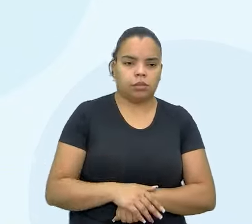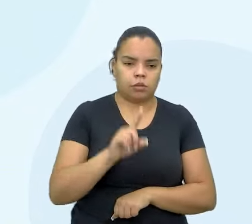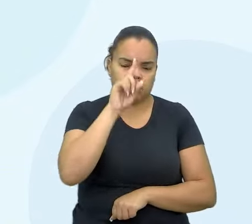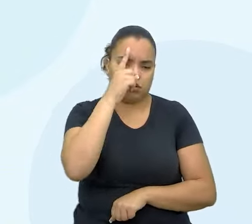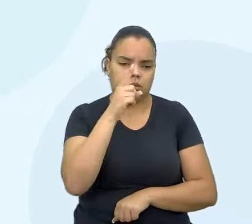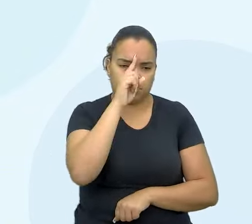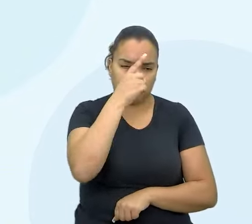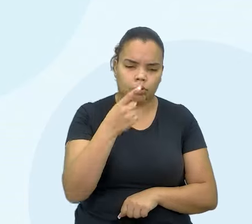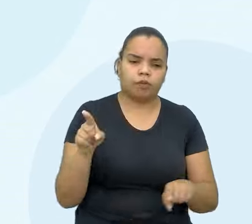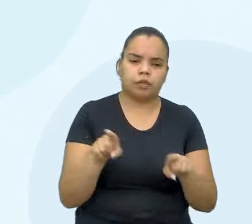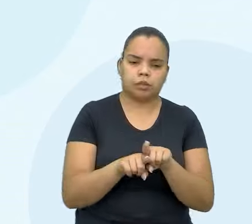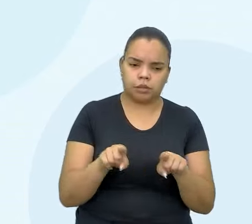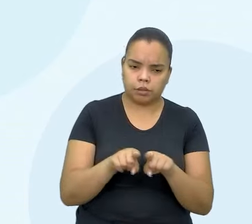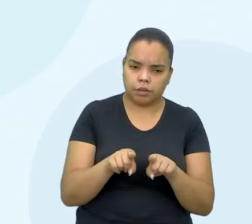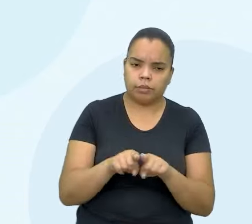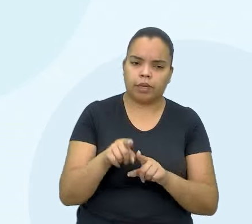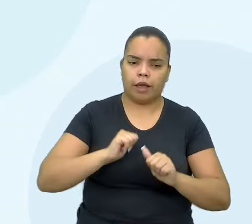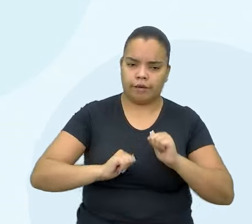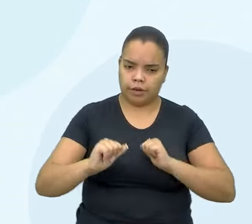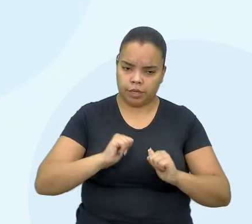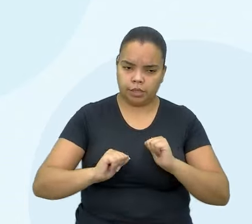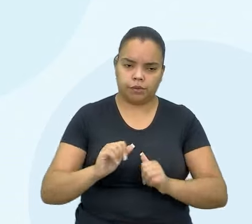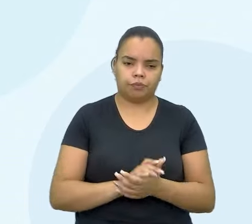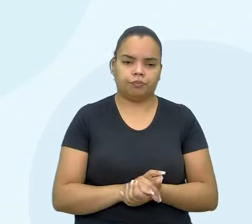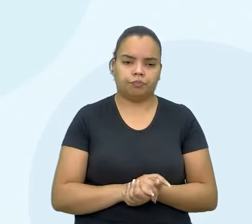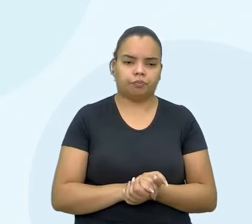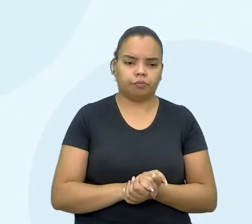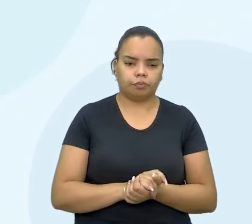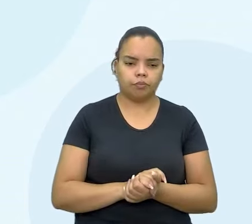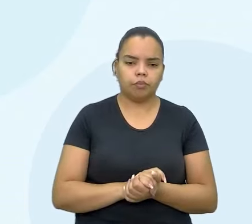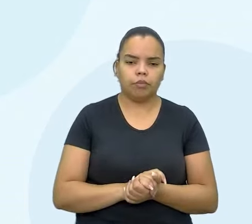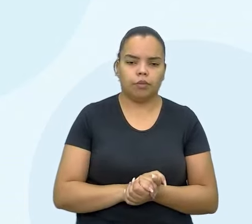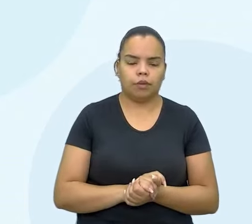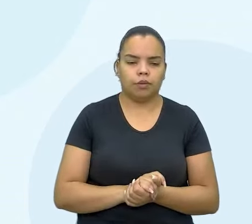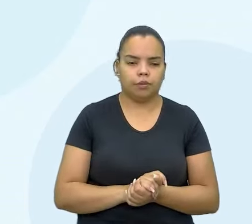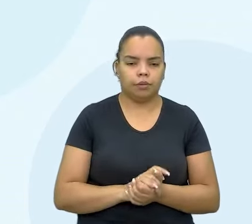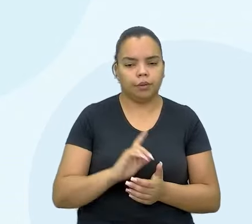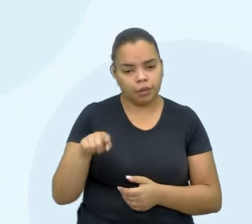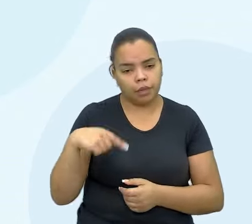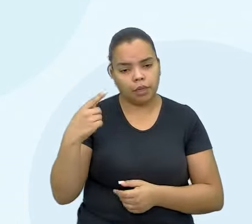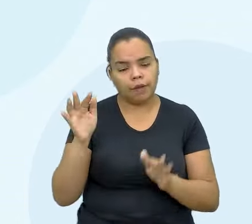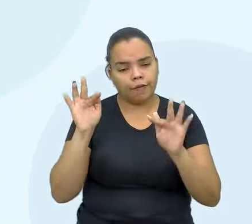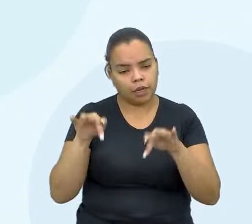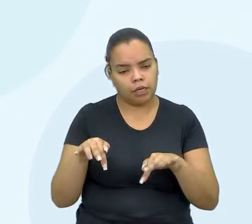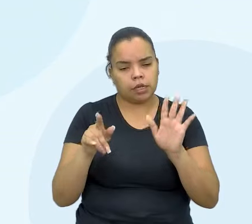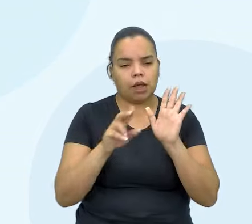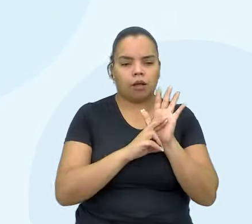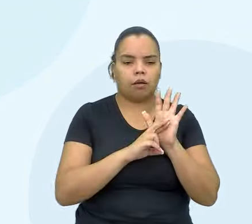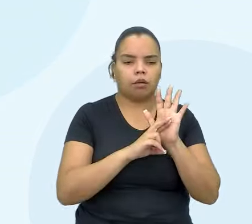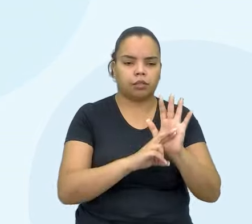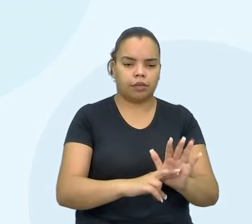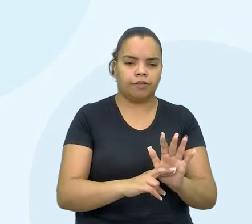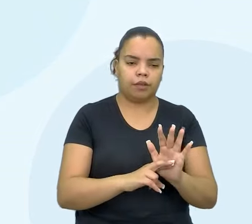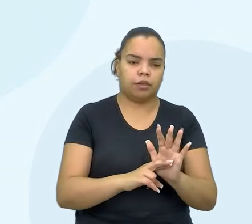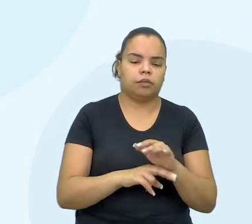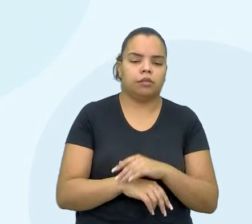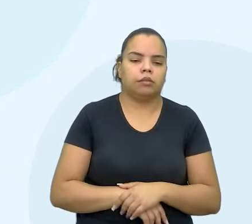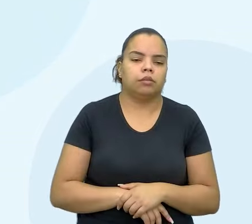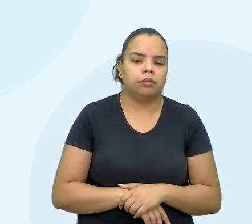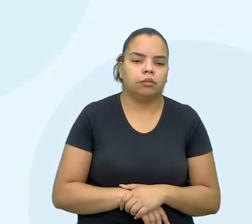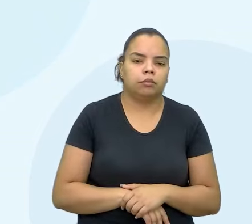dúvidas do material, e a avaliação desse material é muito importante para nós. E vamos finalizar a ação com